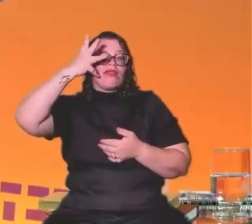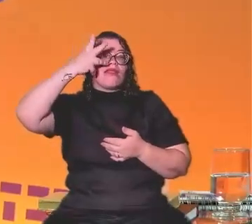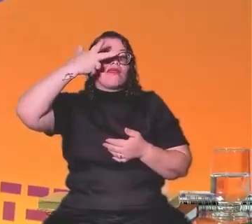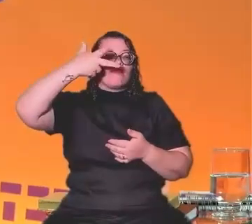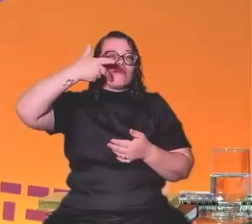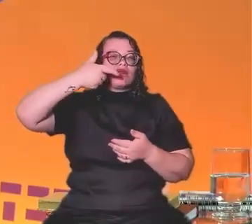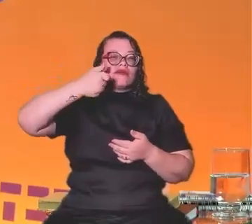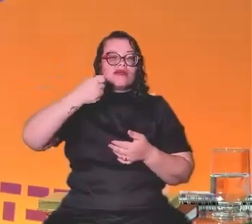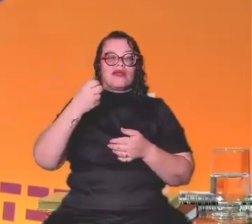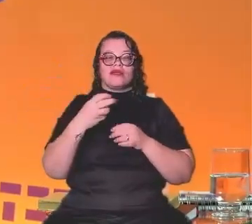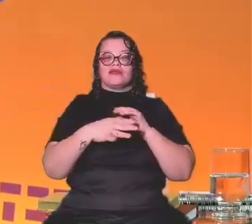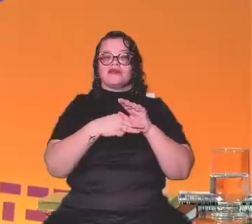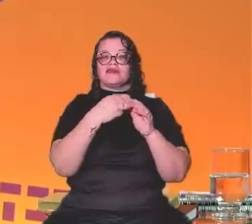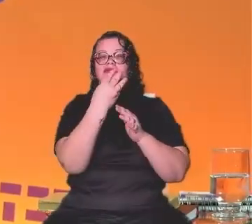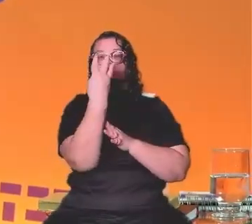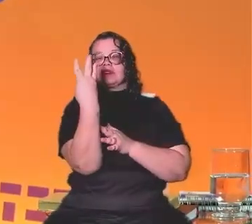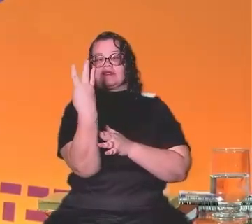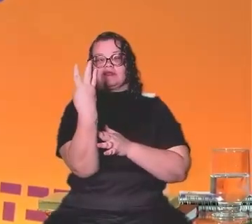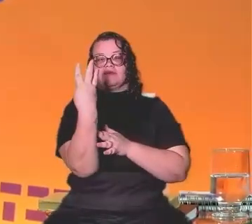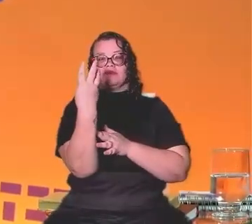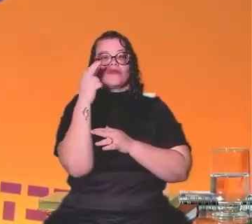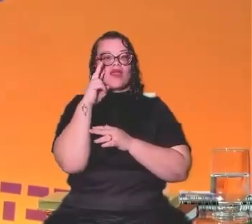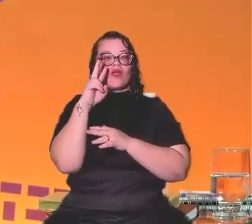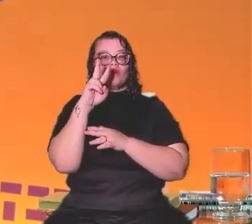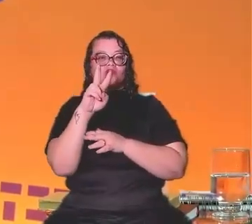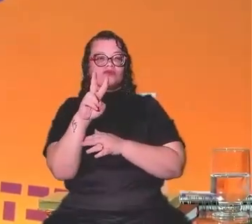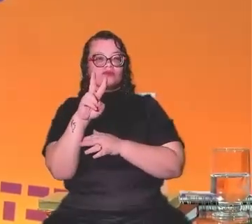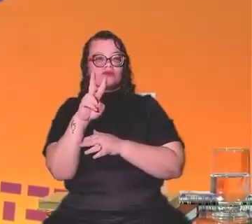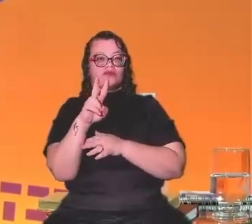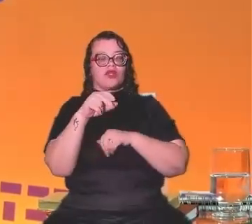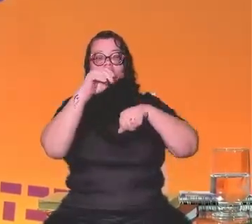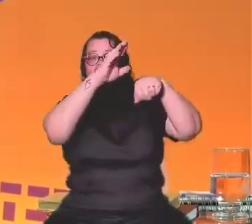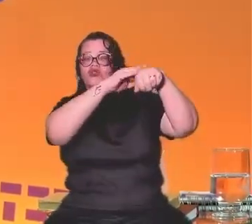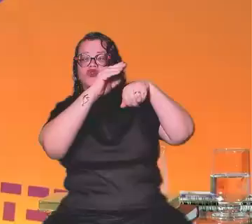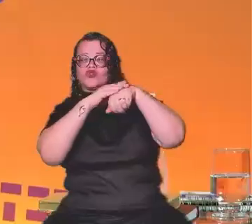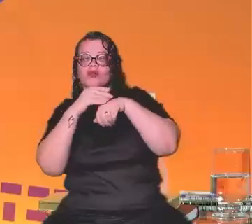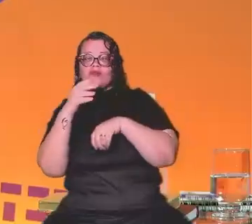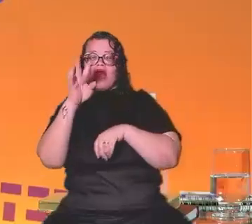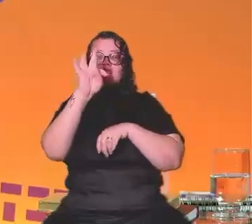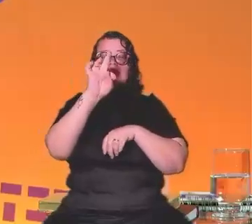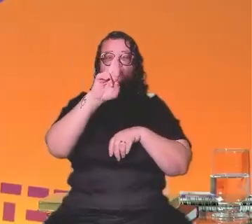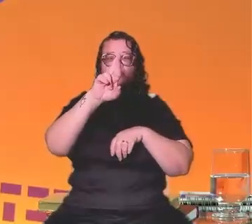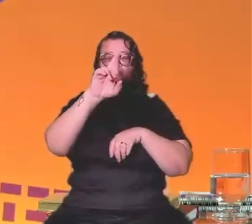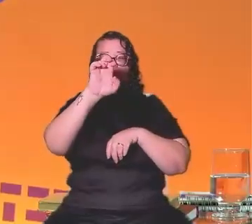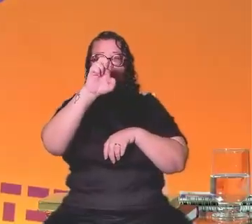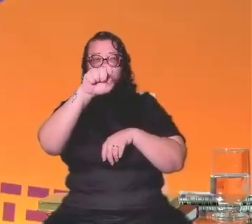3 garrafinhas. Eu vi, chamei Tereza para espiar também.